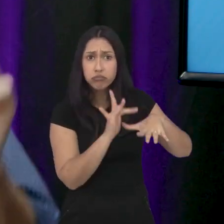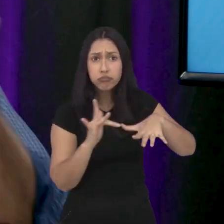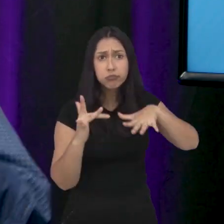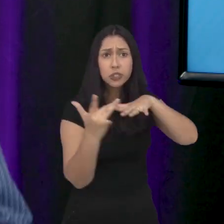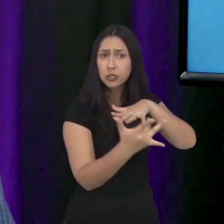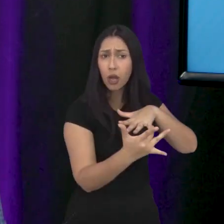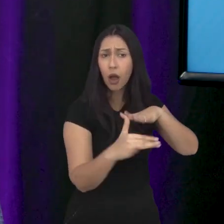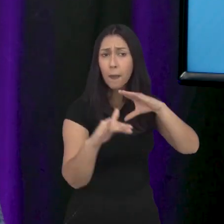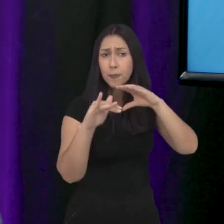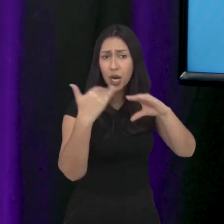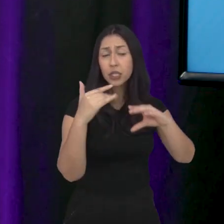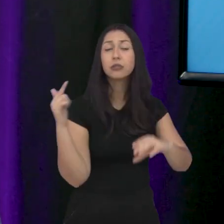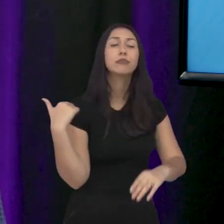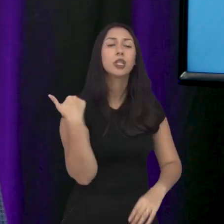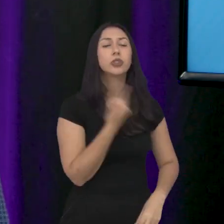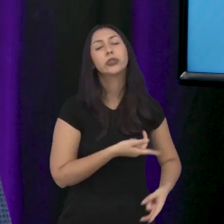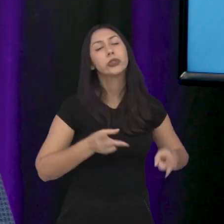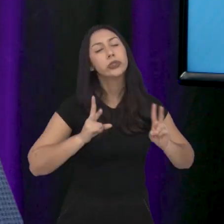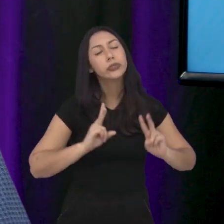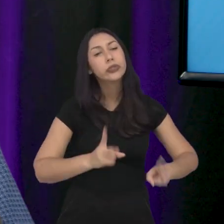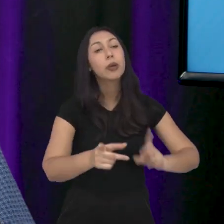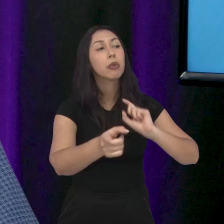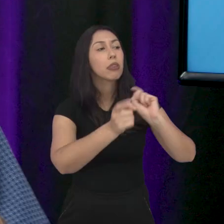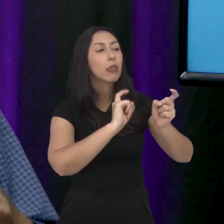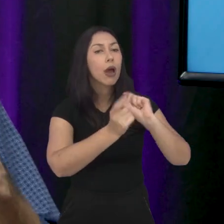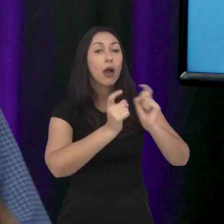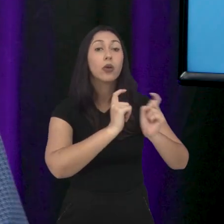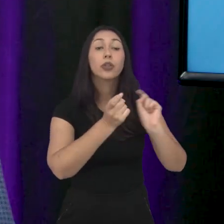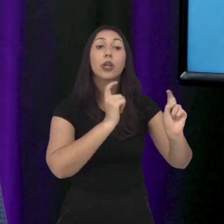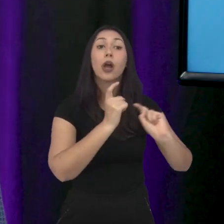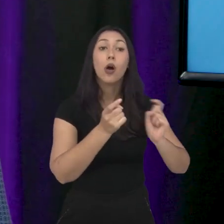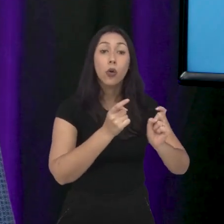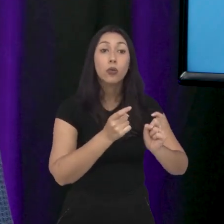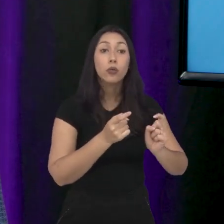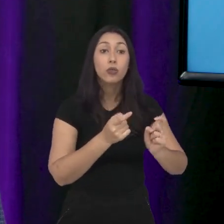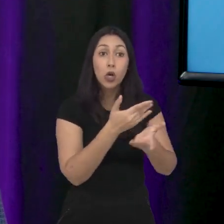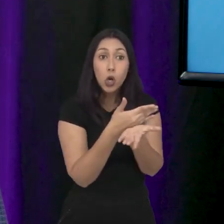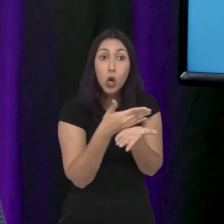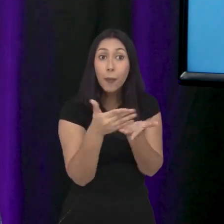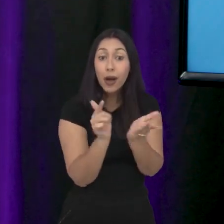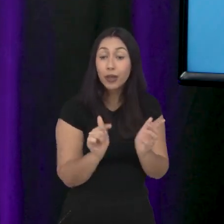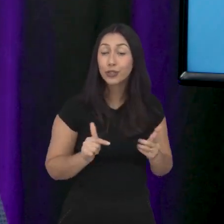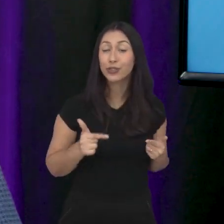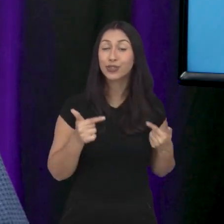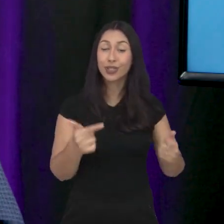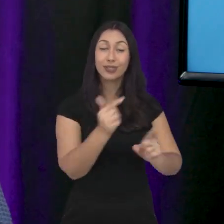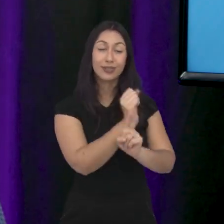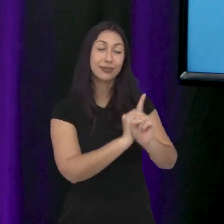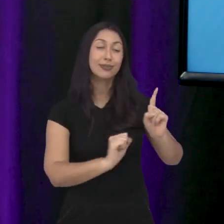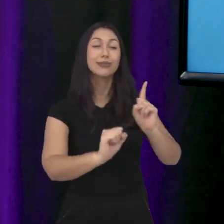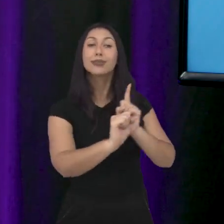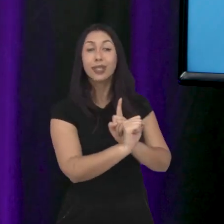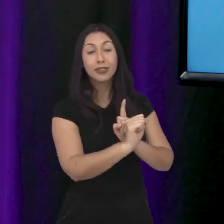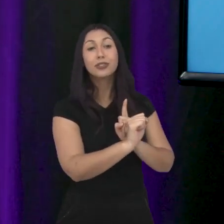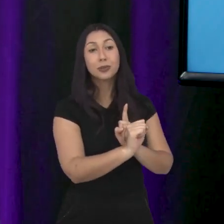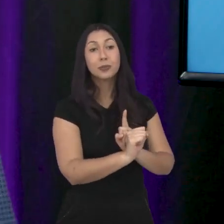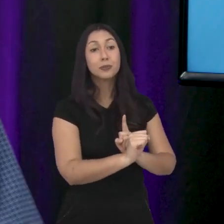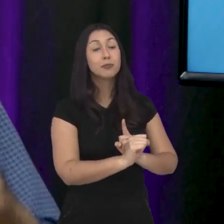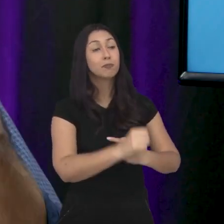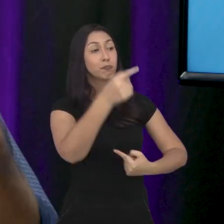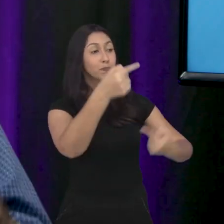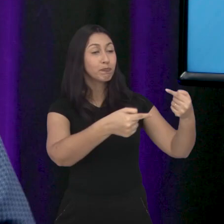rede Regeneração Global, mande mensagem, que a gente sempre, toda reunião do Coman, a gente vai começar a levar iniciativas da sociedade